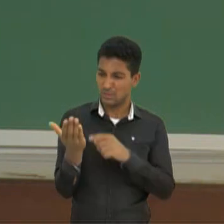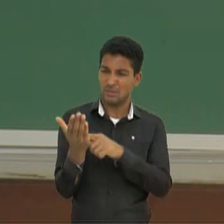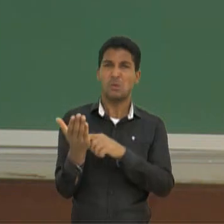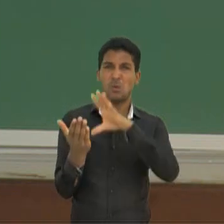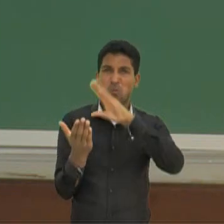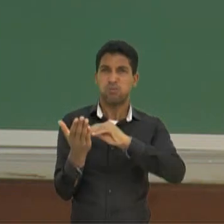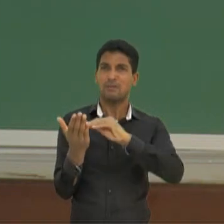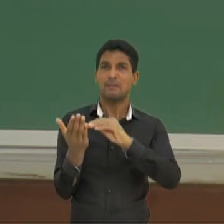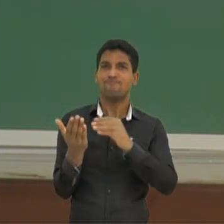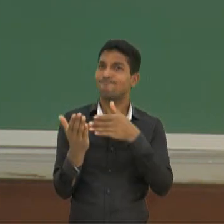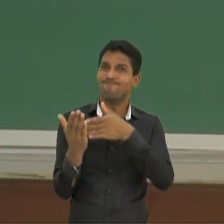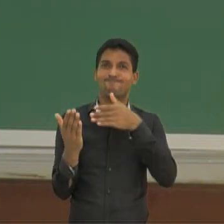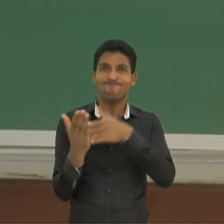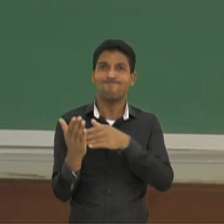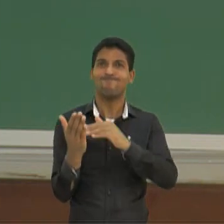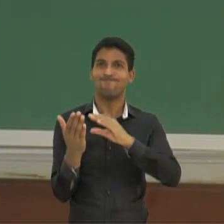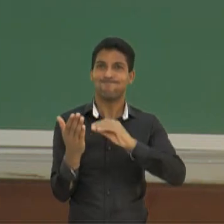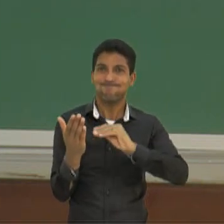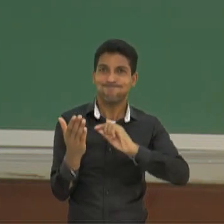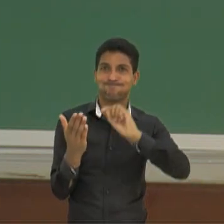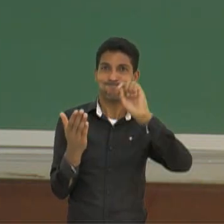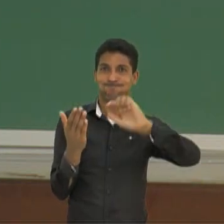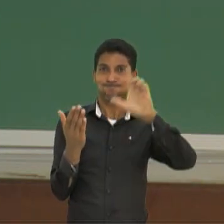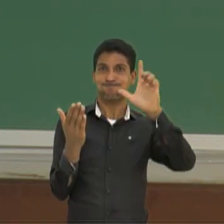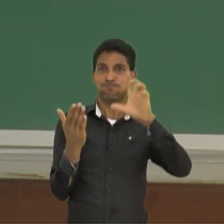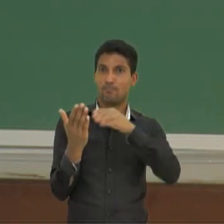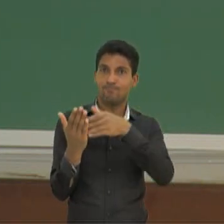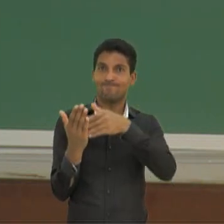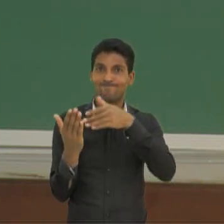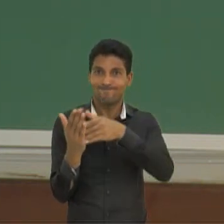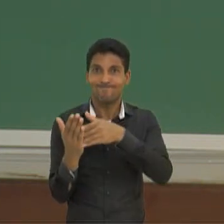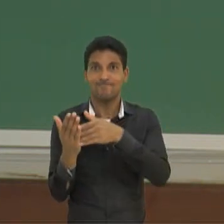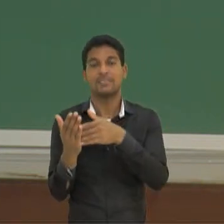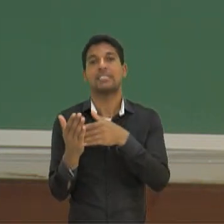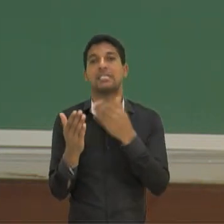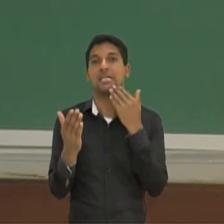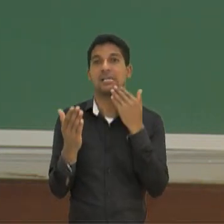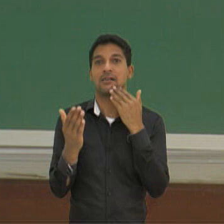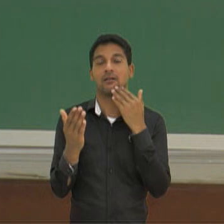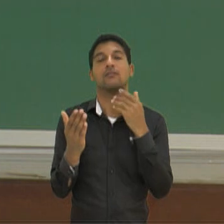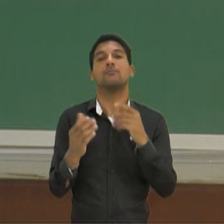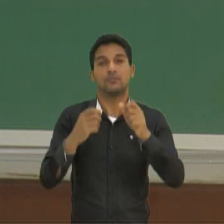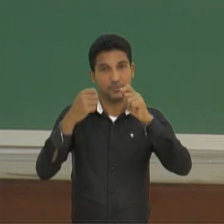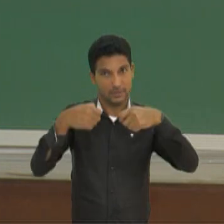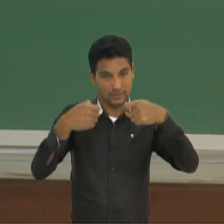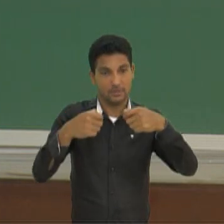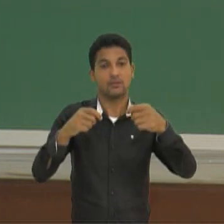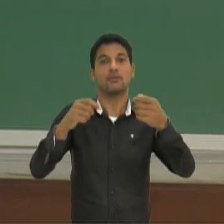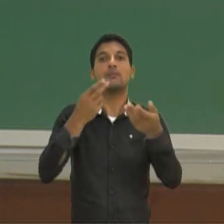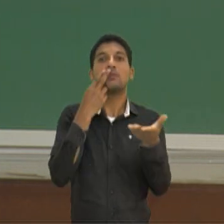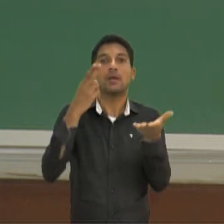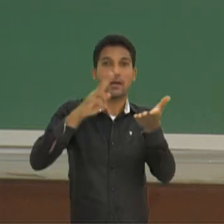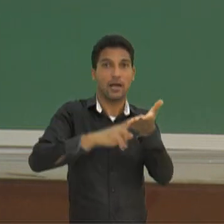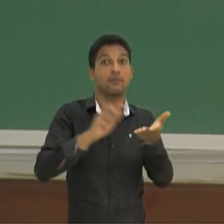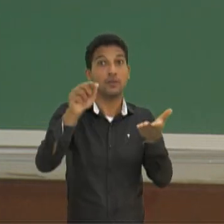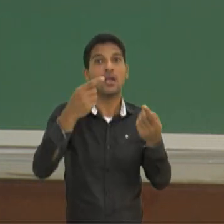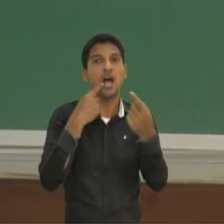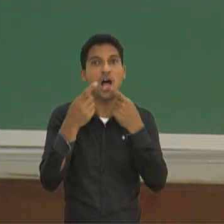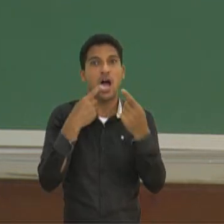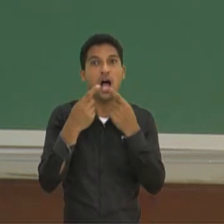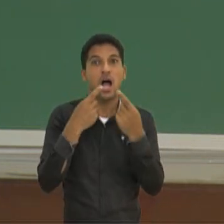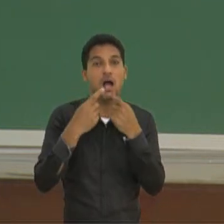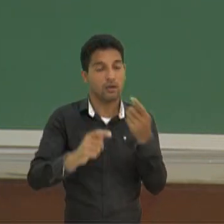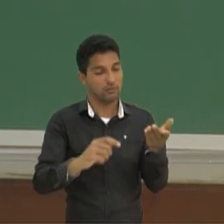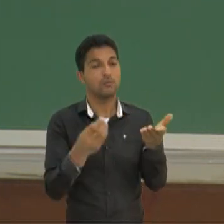com detalhes do que aconteceu, para que a pessoa que for ler a carta compreenda, né? O que a pessoa está reclamando, afinal de contas, o que